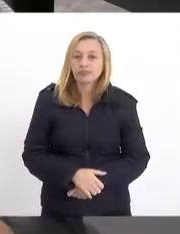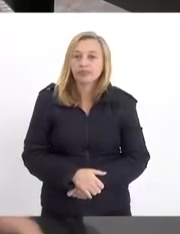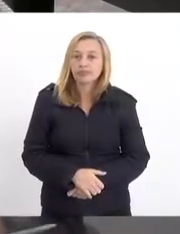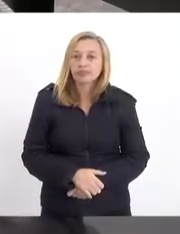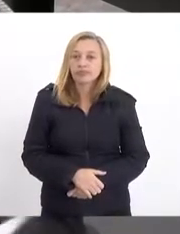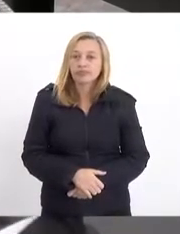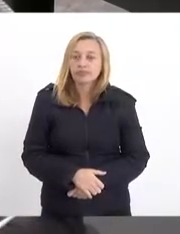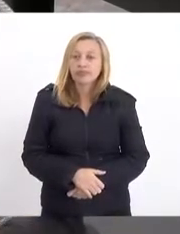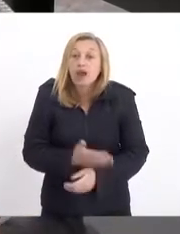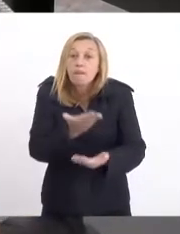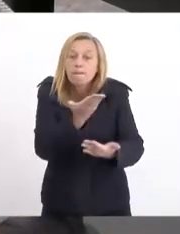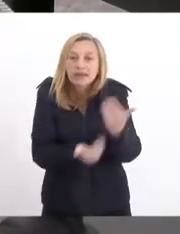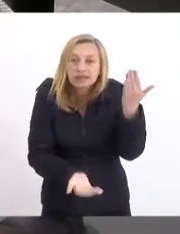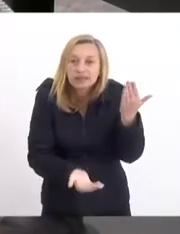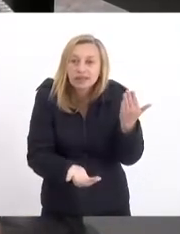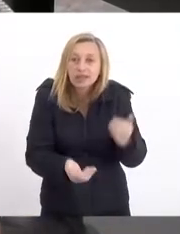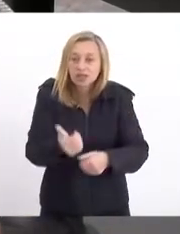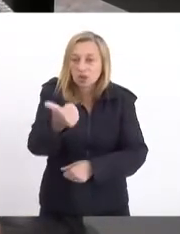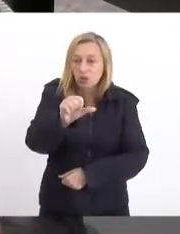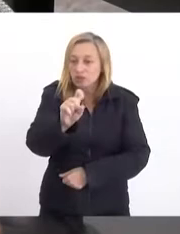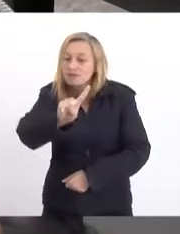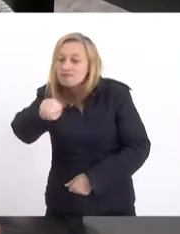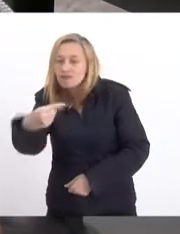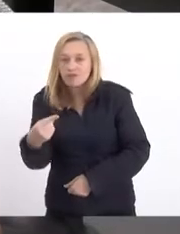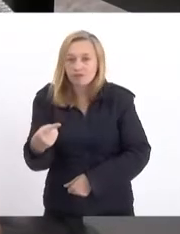Inclusive, a perda de